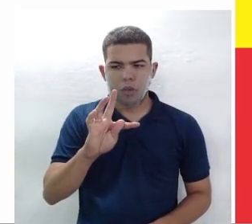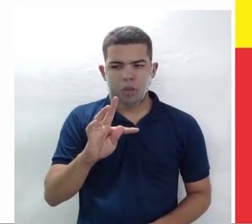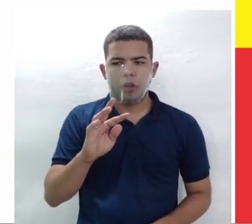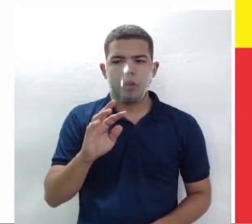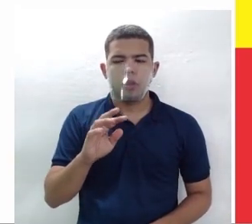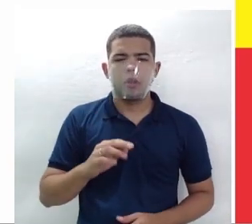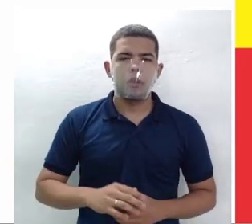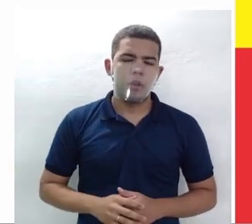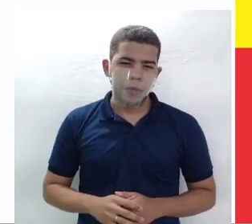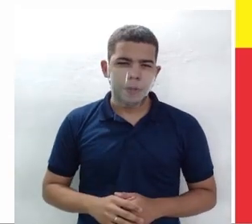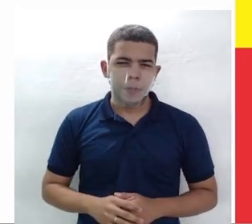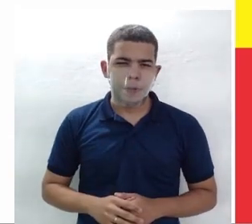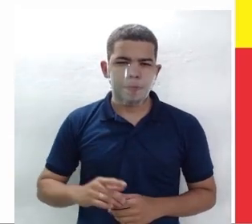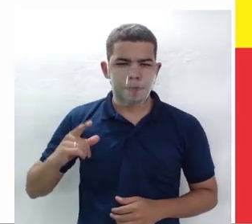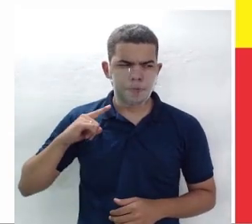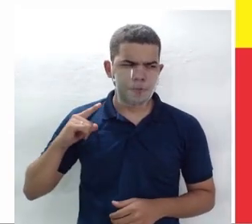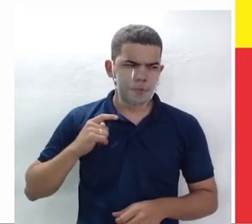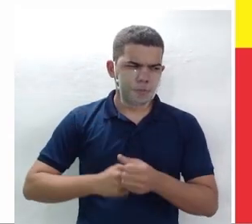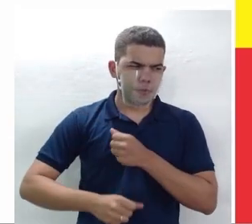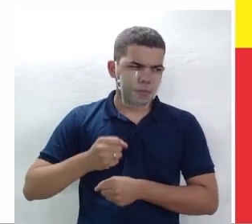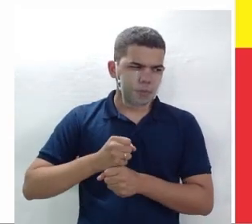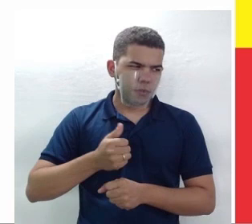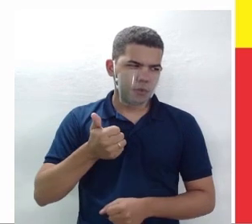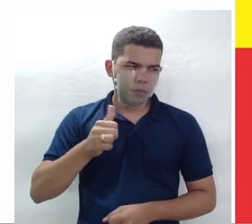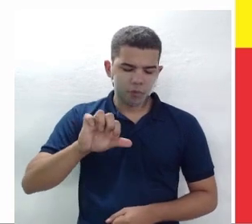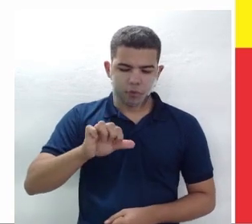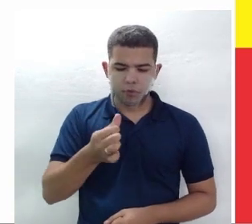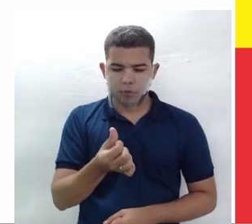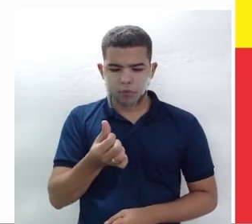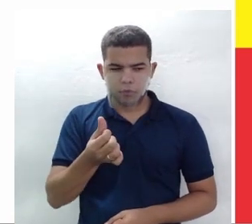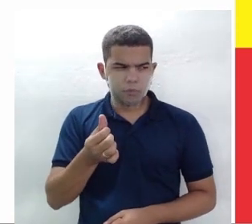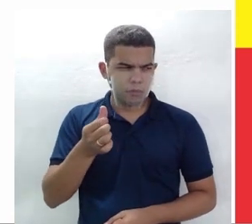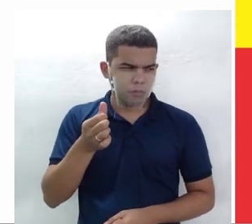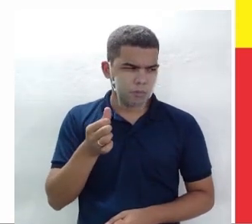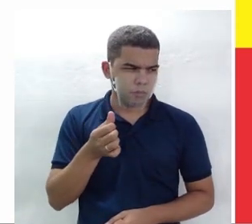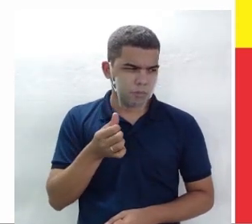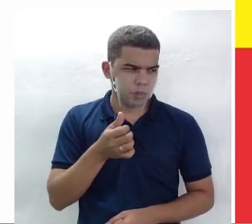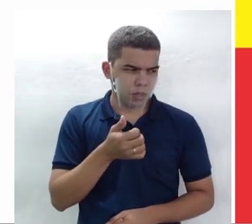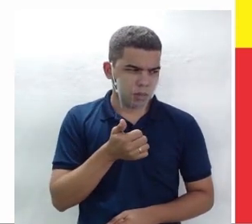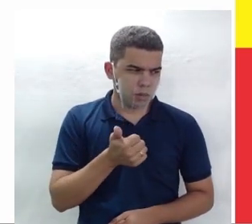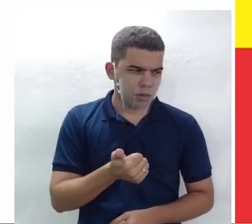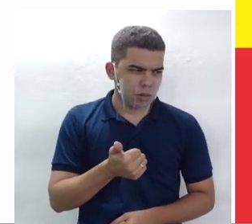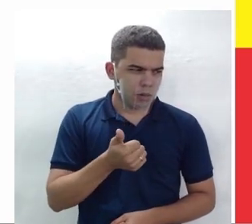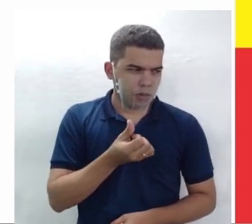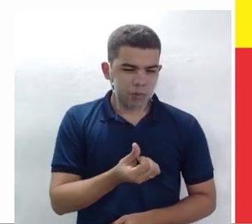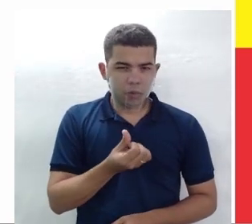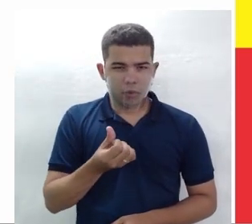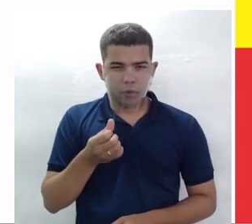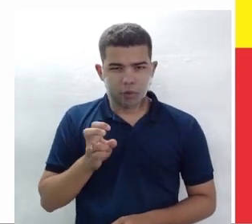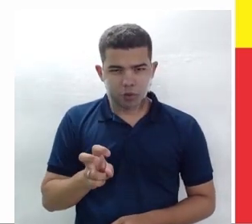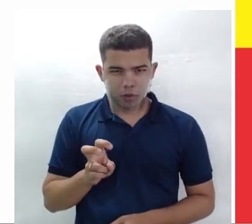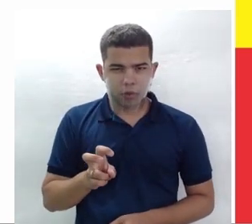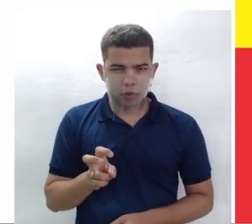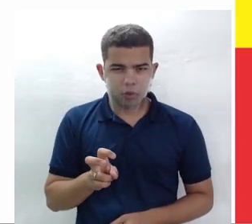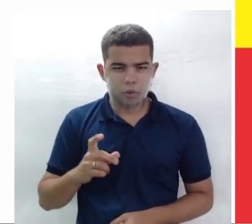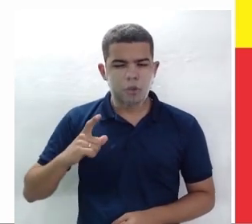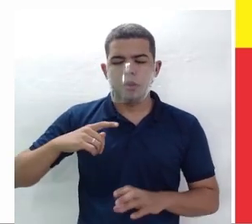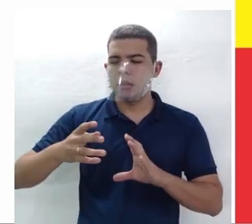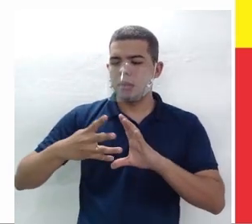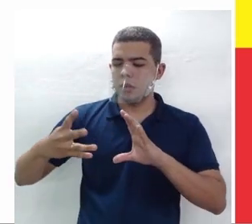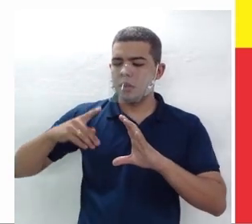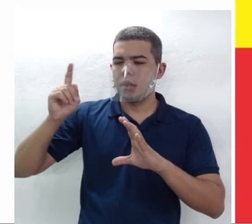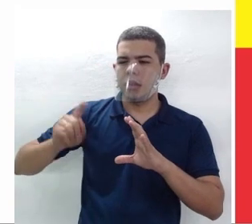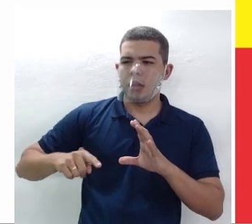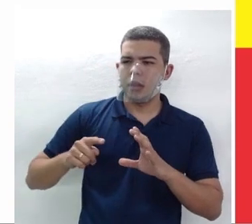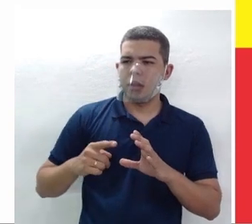1665, onde ele diz que a célula é a unidade morfológica dos seres vivos.